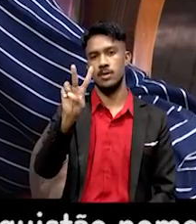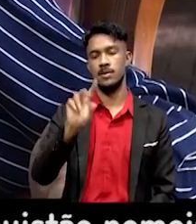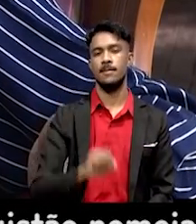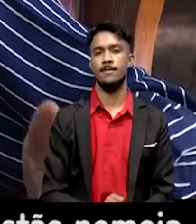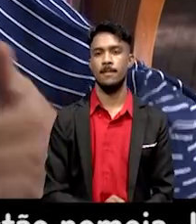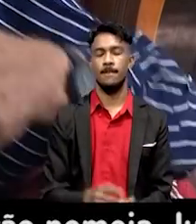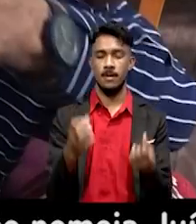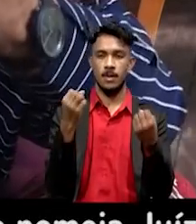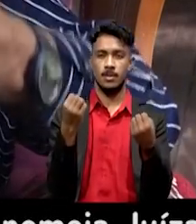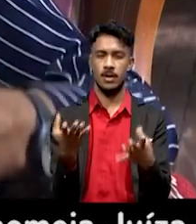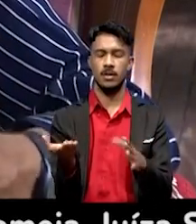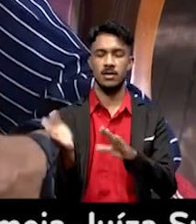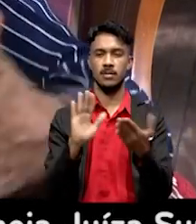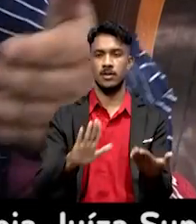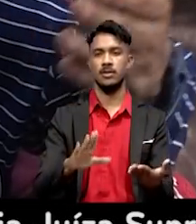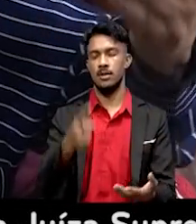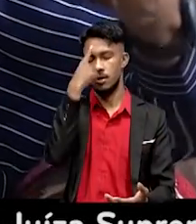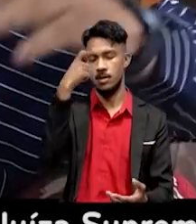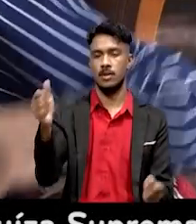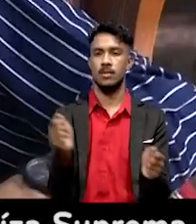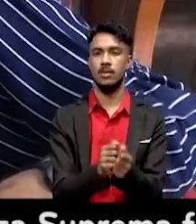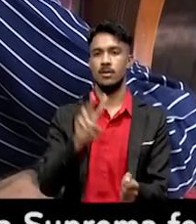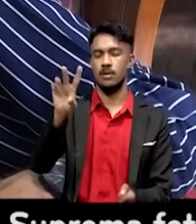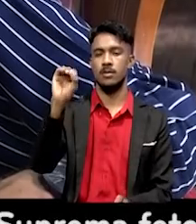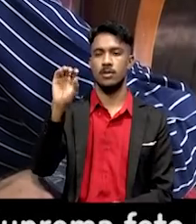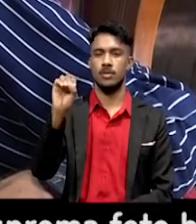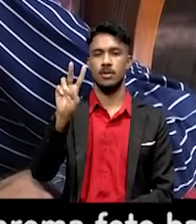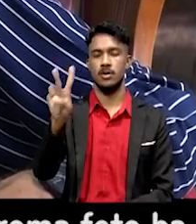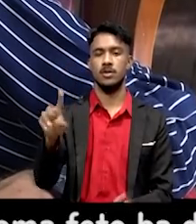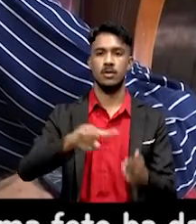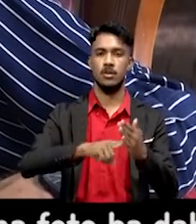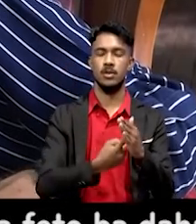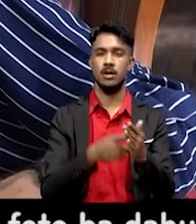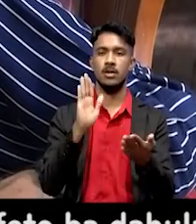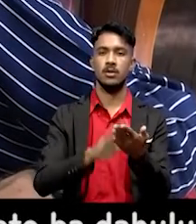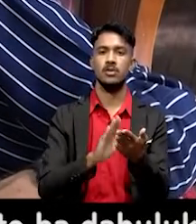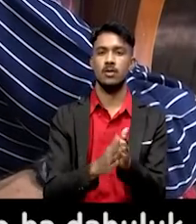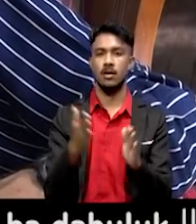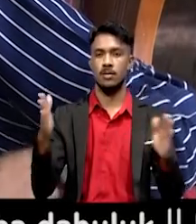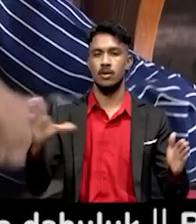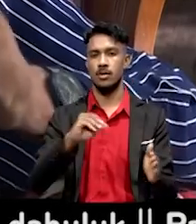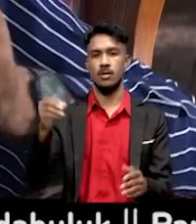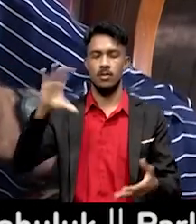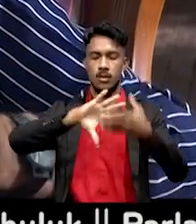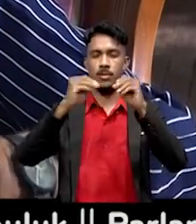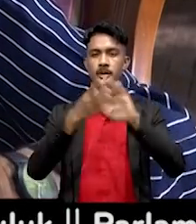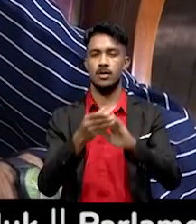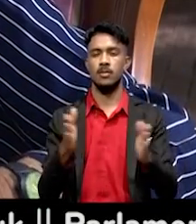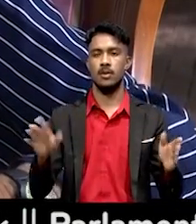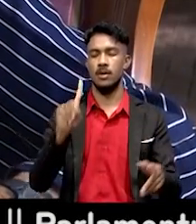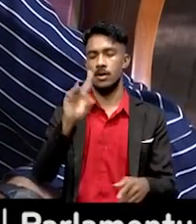que morro. Tamba nem 2002, que era a escola boa, tira experiência boa, tira todo.